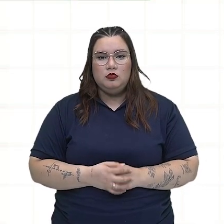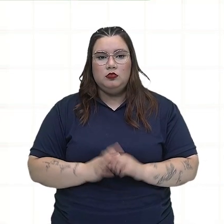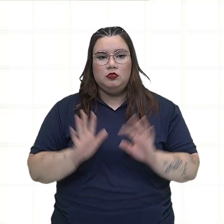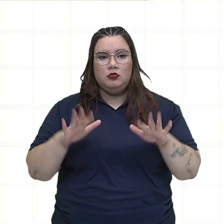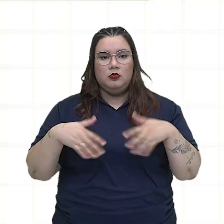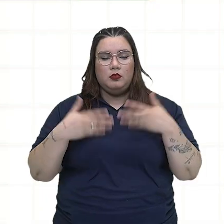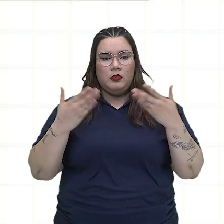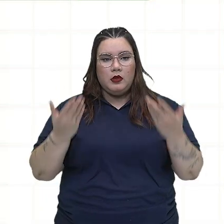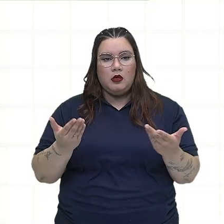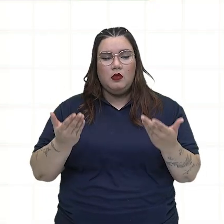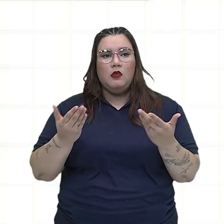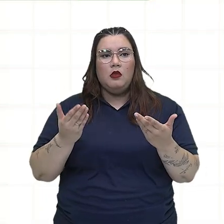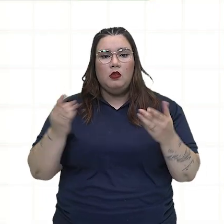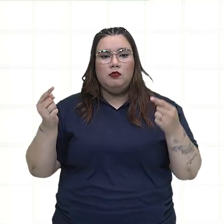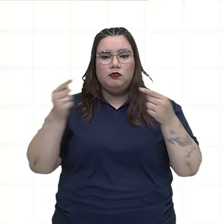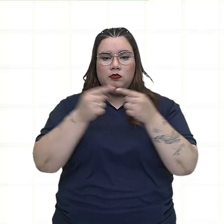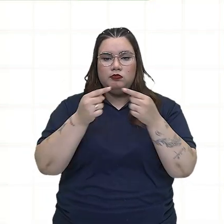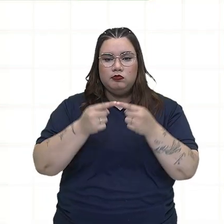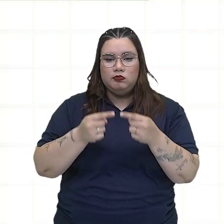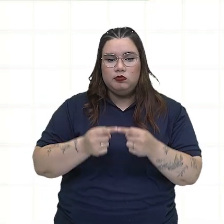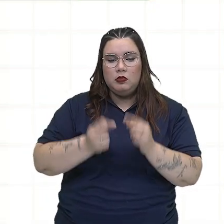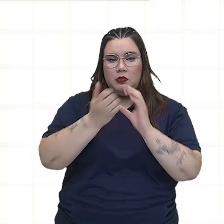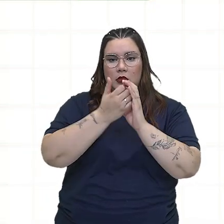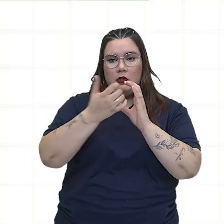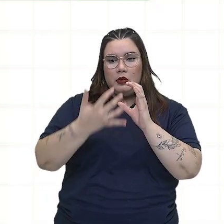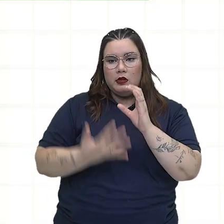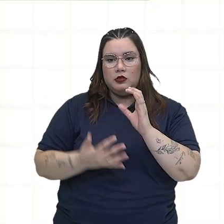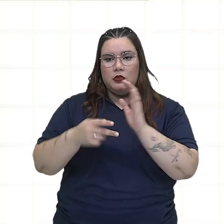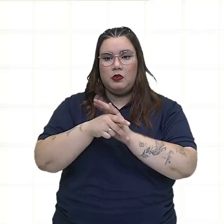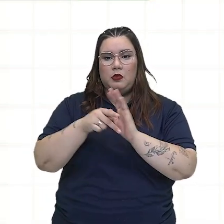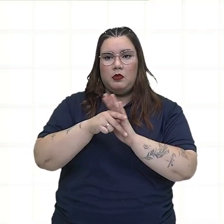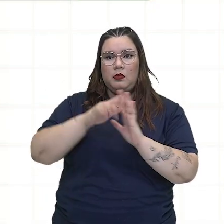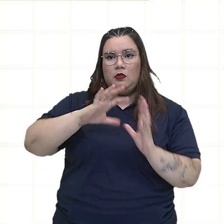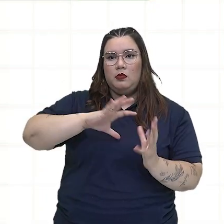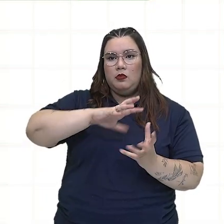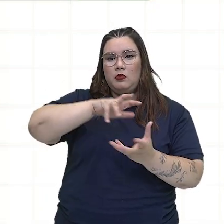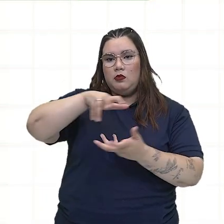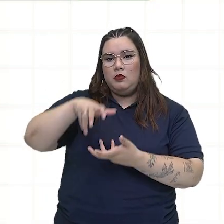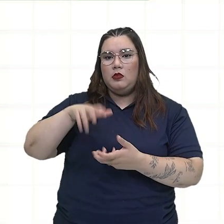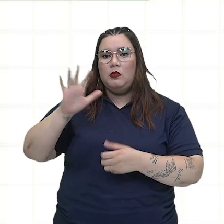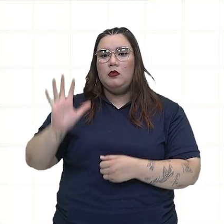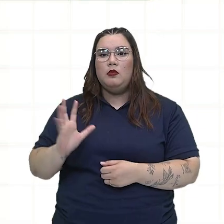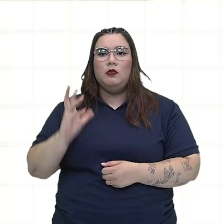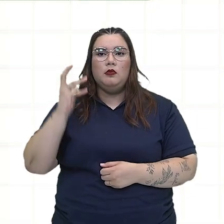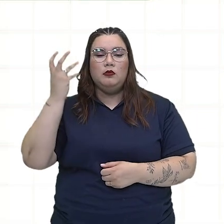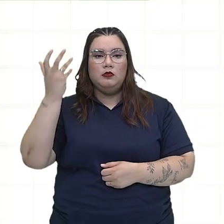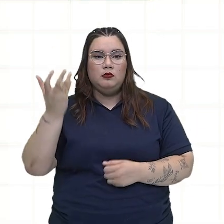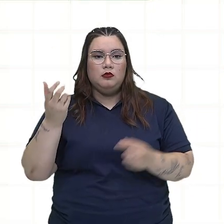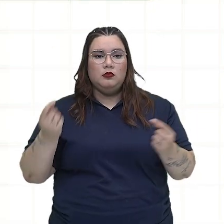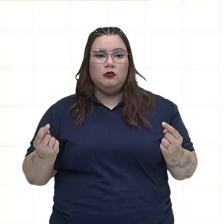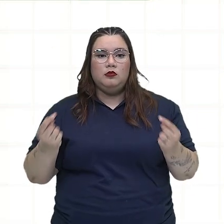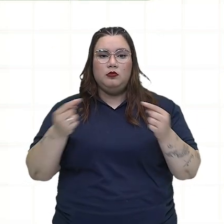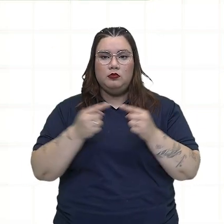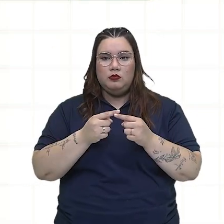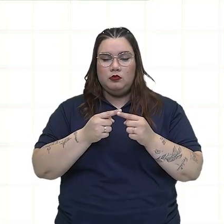As condições atmosféricas, os fenômenos atmosféricos que